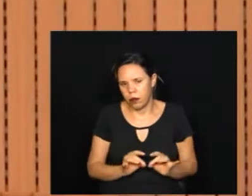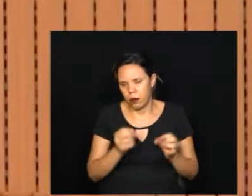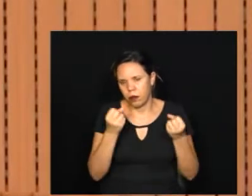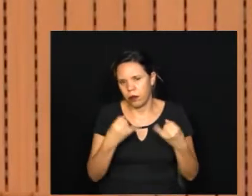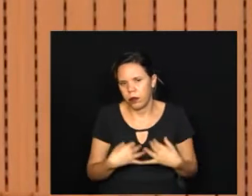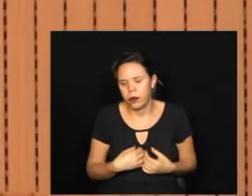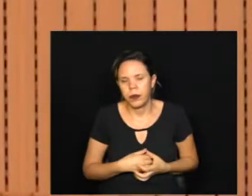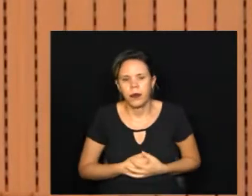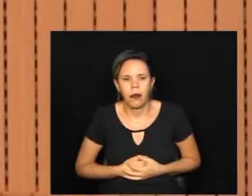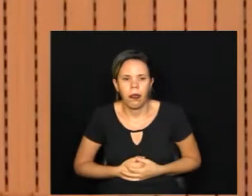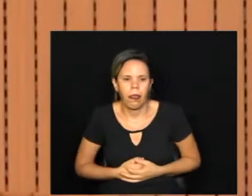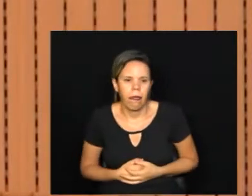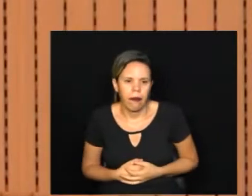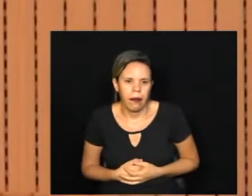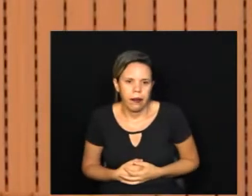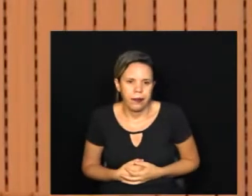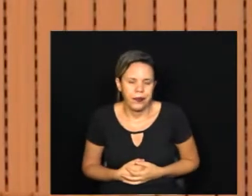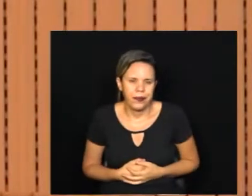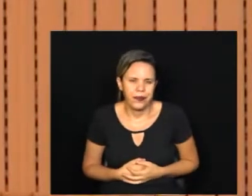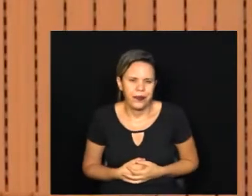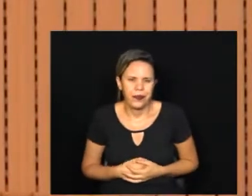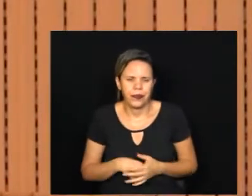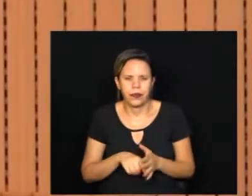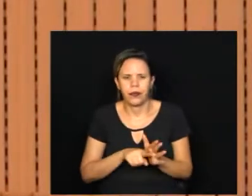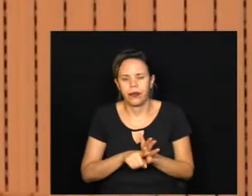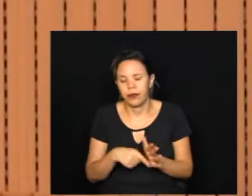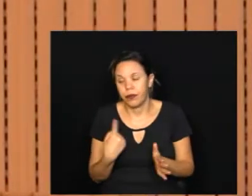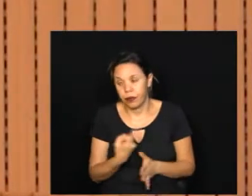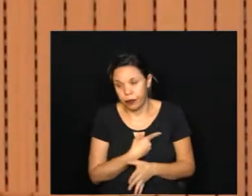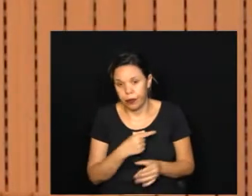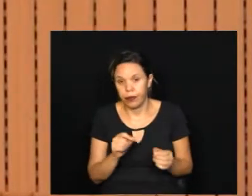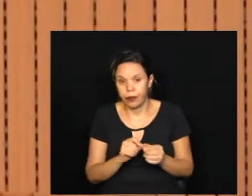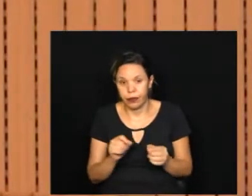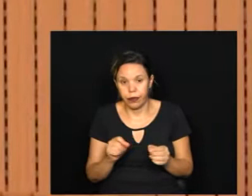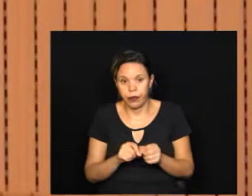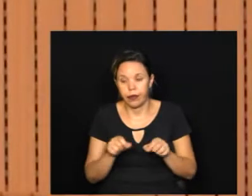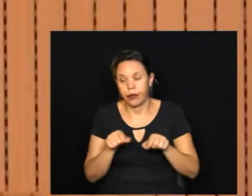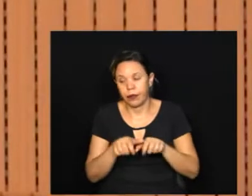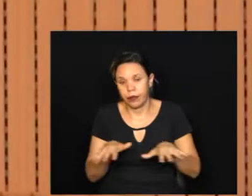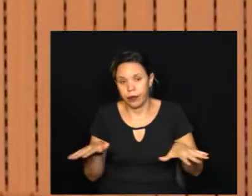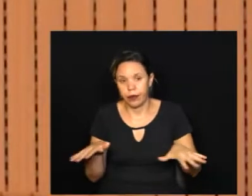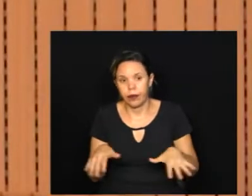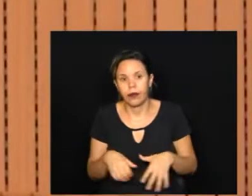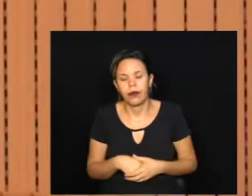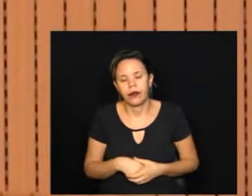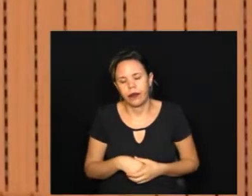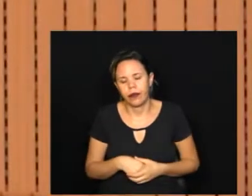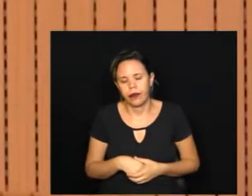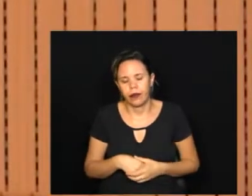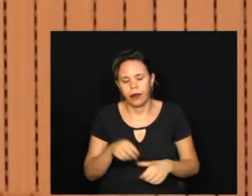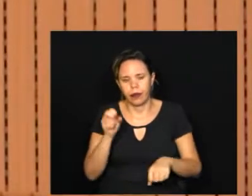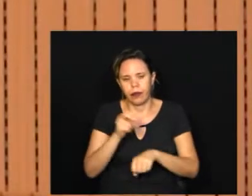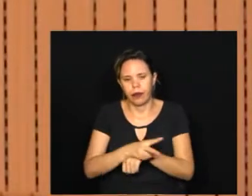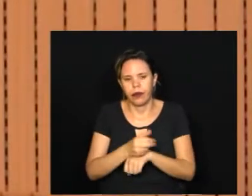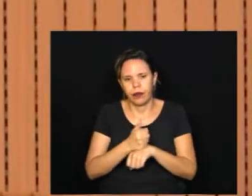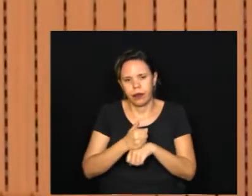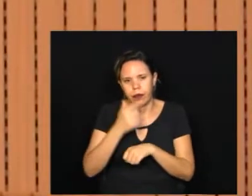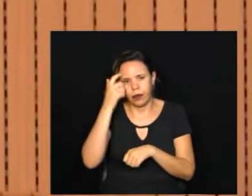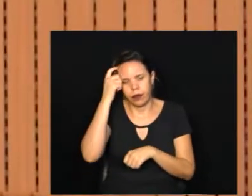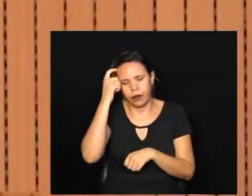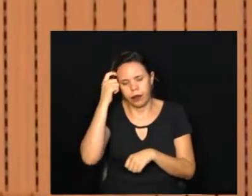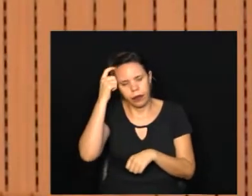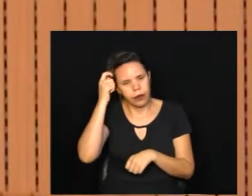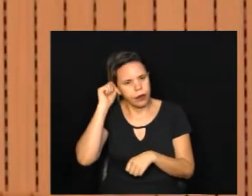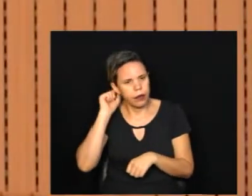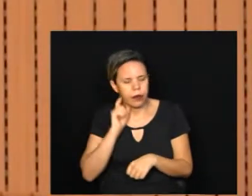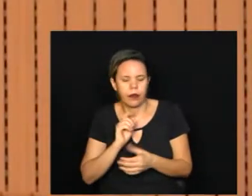né? Segundo, nós fizemos uma distribuição dos cargos entre